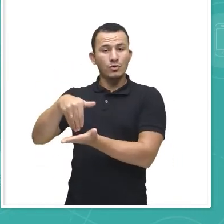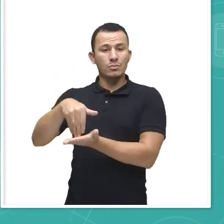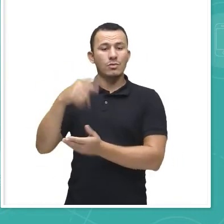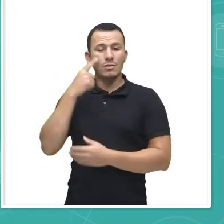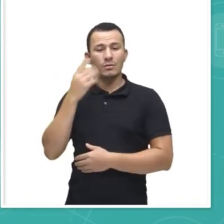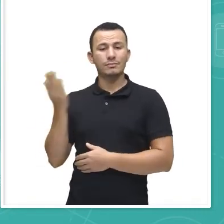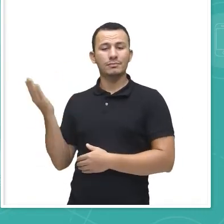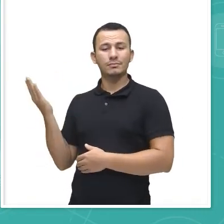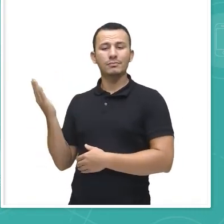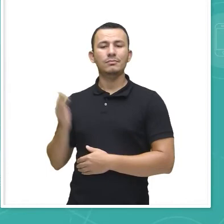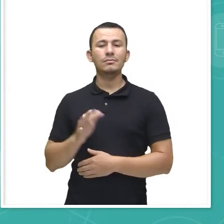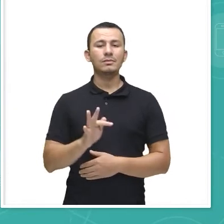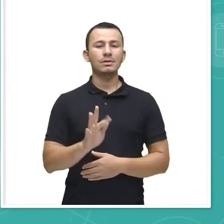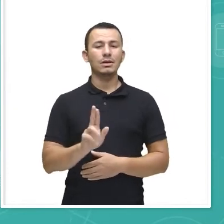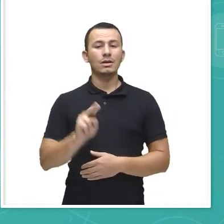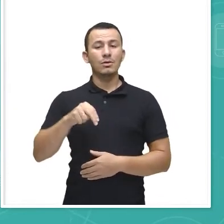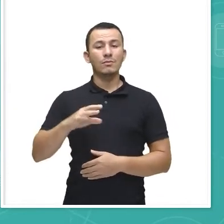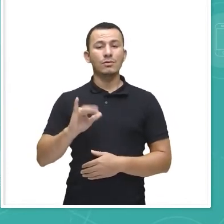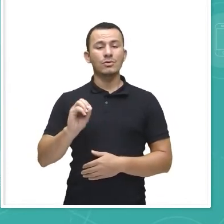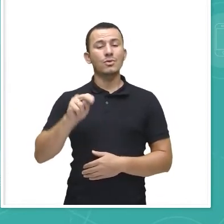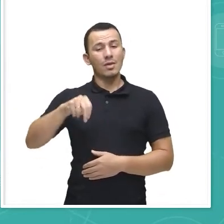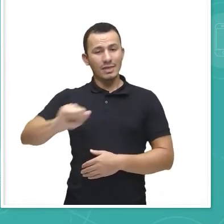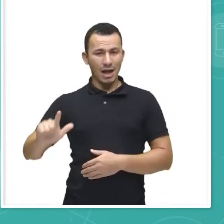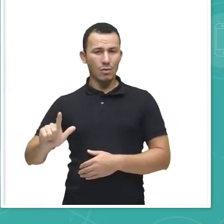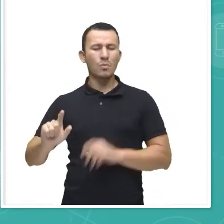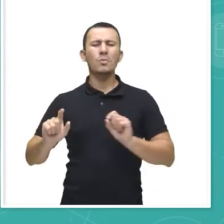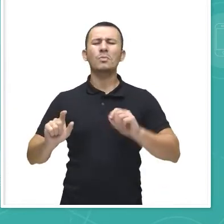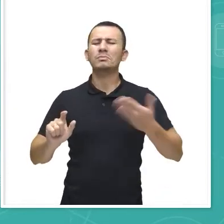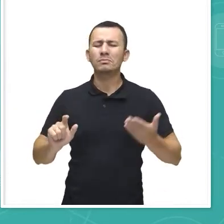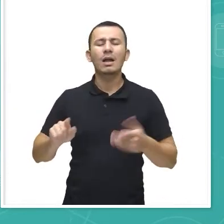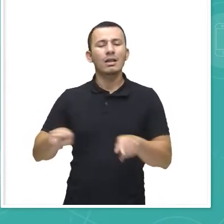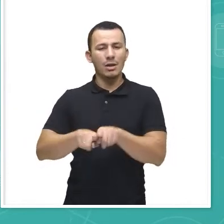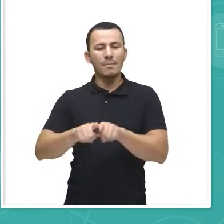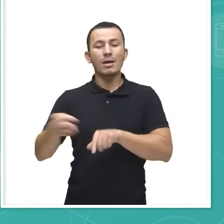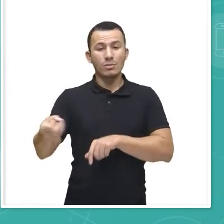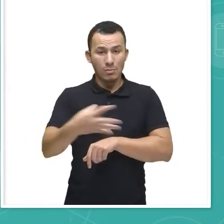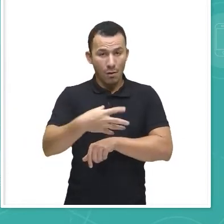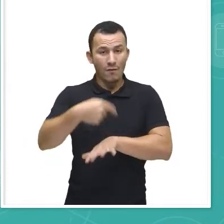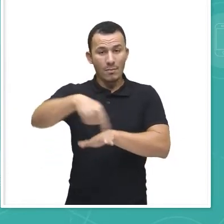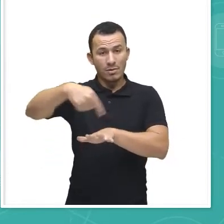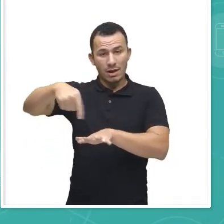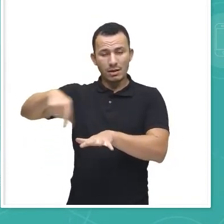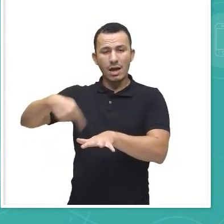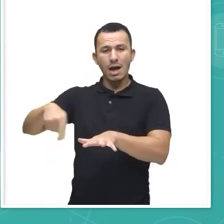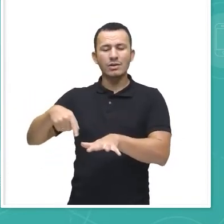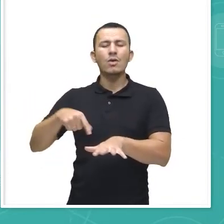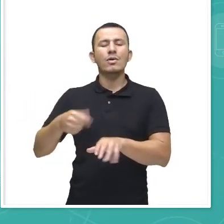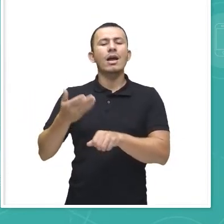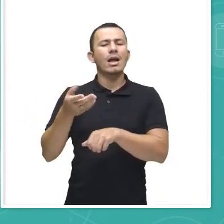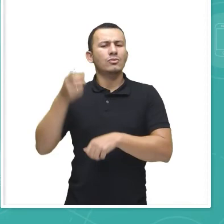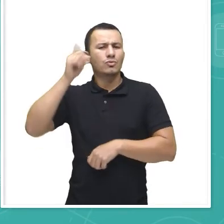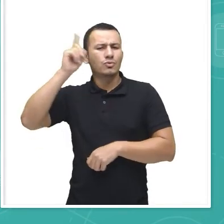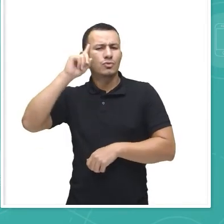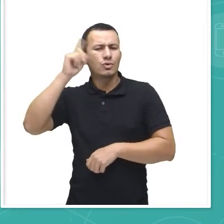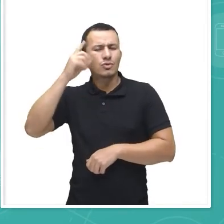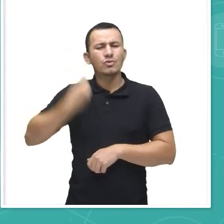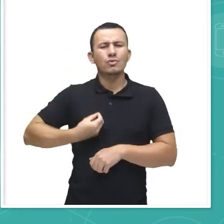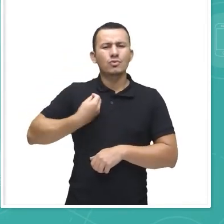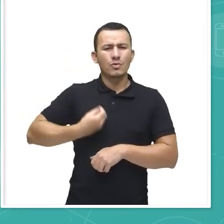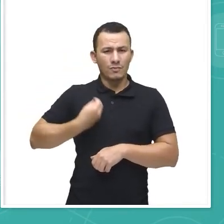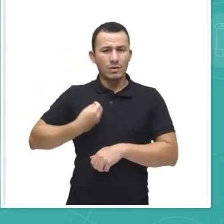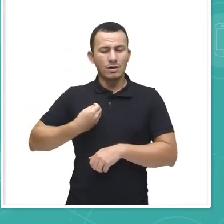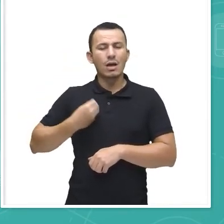funcional. Ginástica funcional é uma modalidade também recente que traz exercícios do dia a dia para dentro da